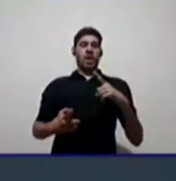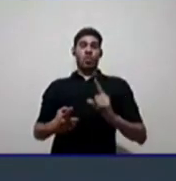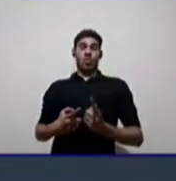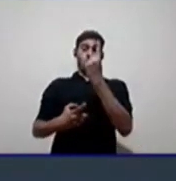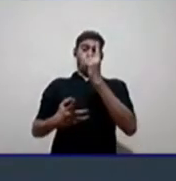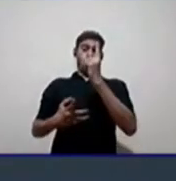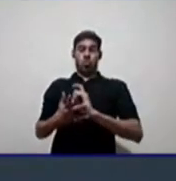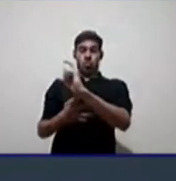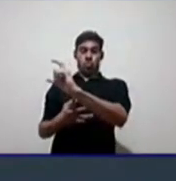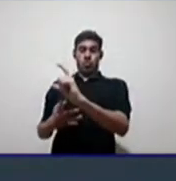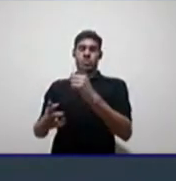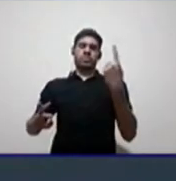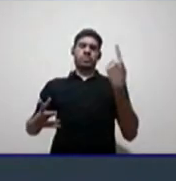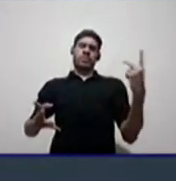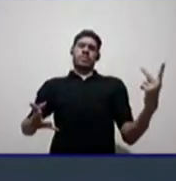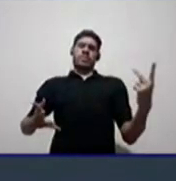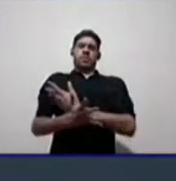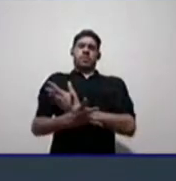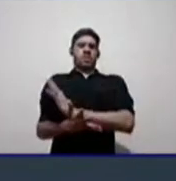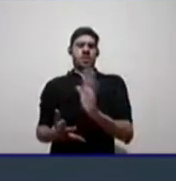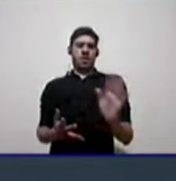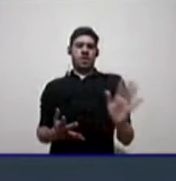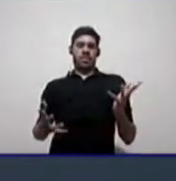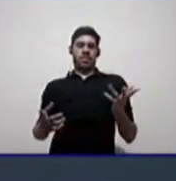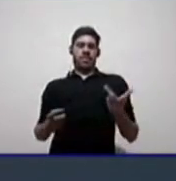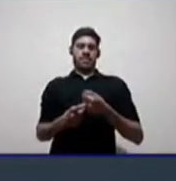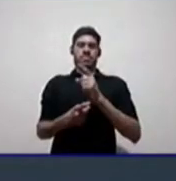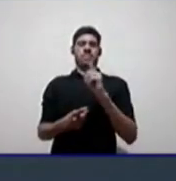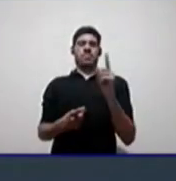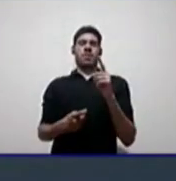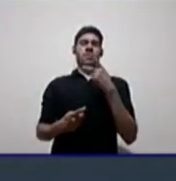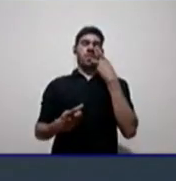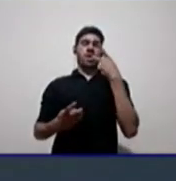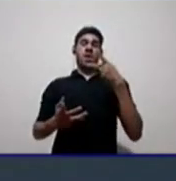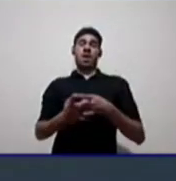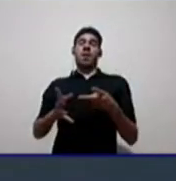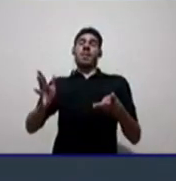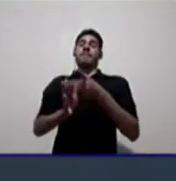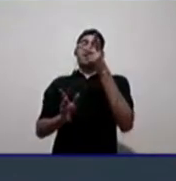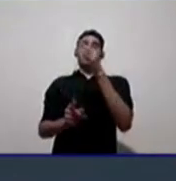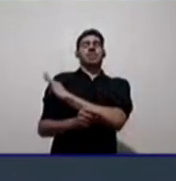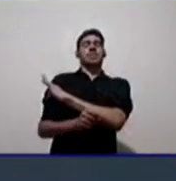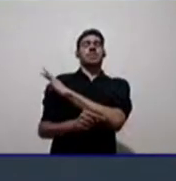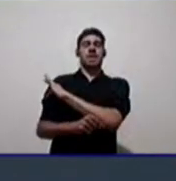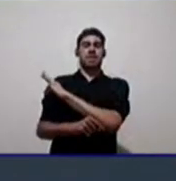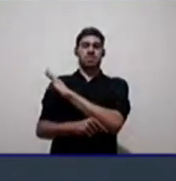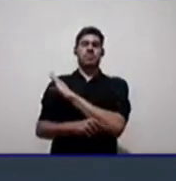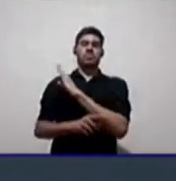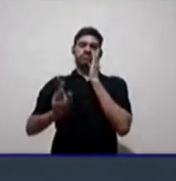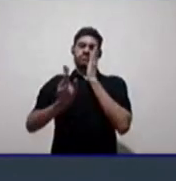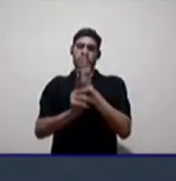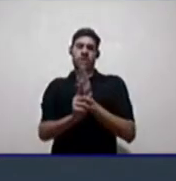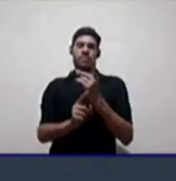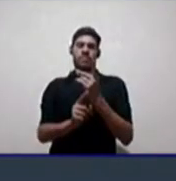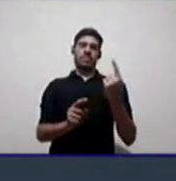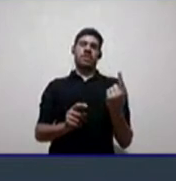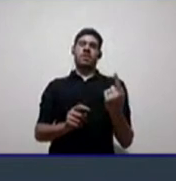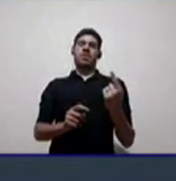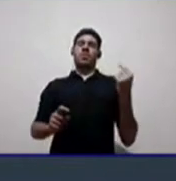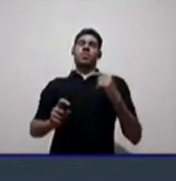repasse irregular não se revela hábil a firmar o parecer técnico em patente violação aos